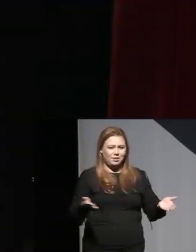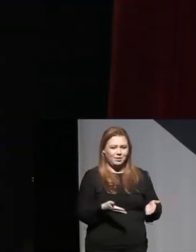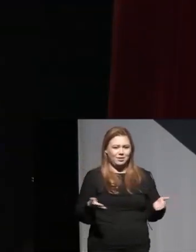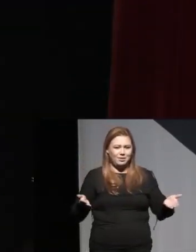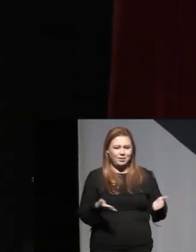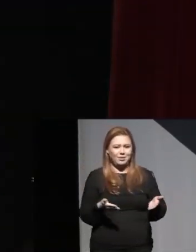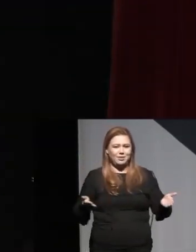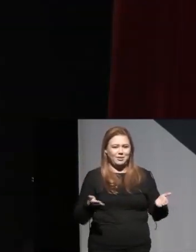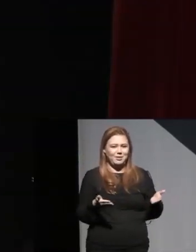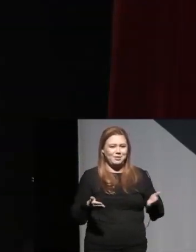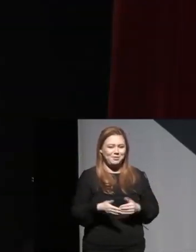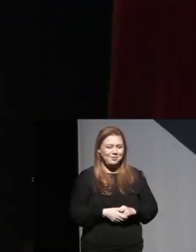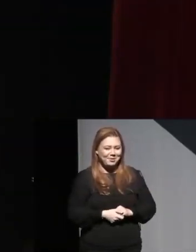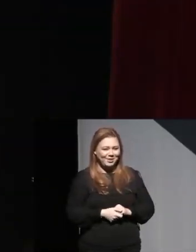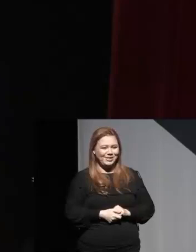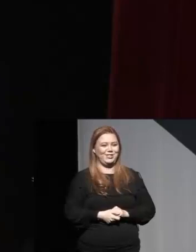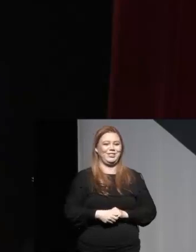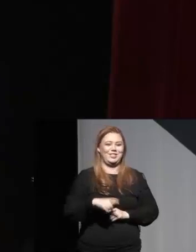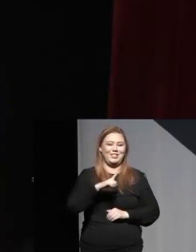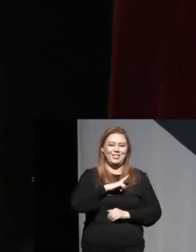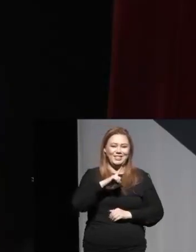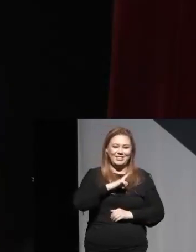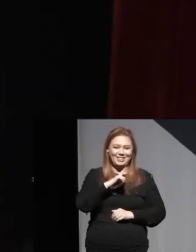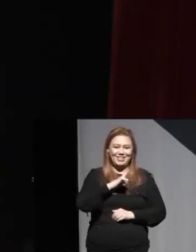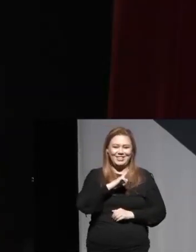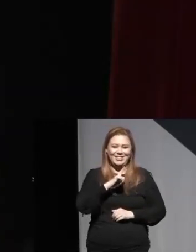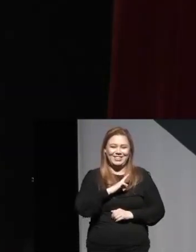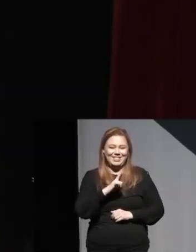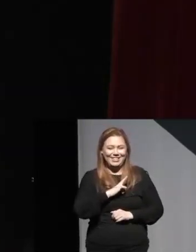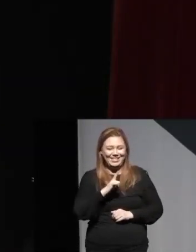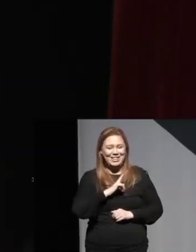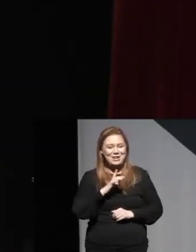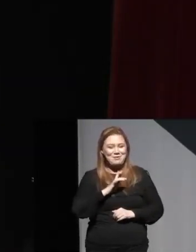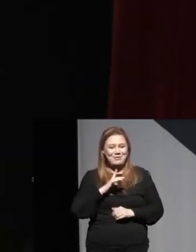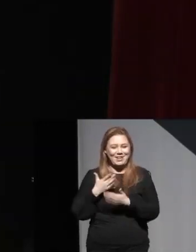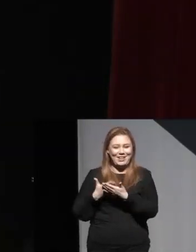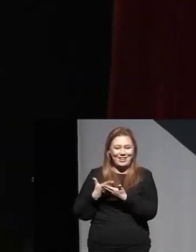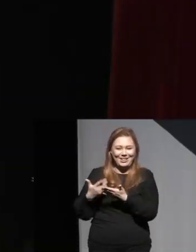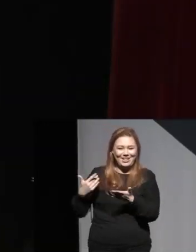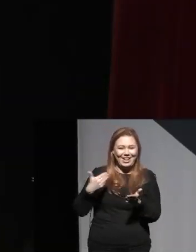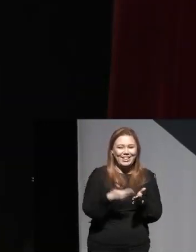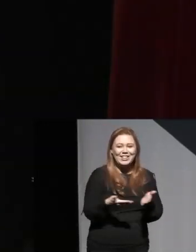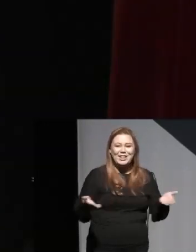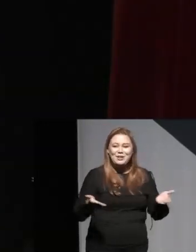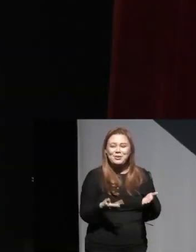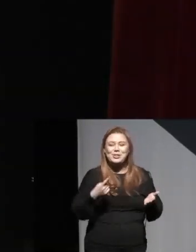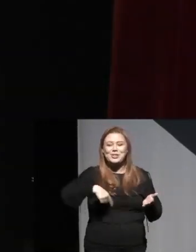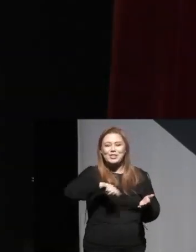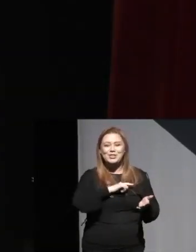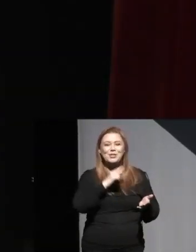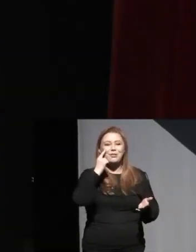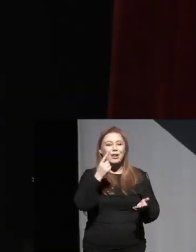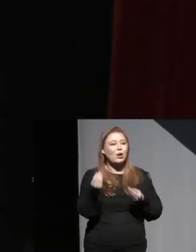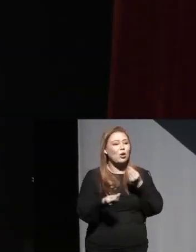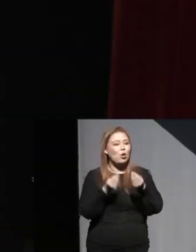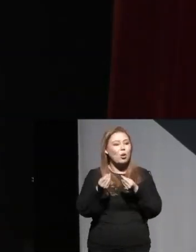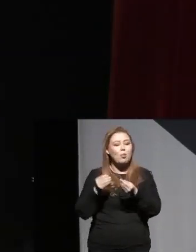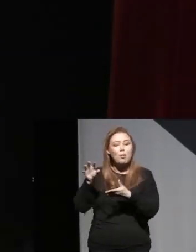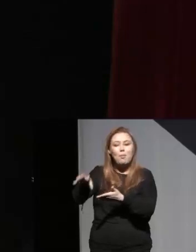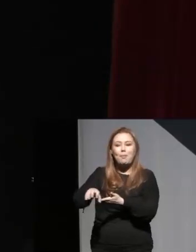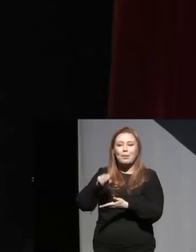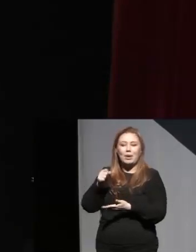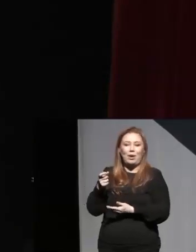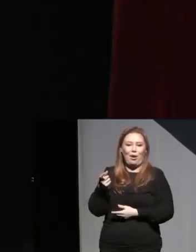alunos uma variação grande em relação aos objetivos de aquisição. Na minha época de